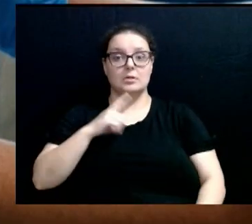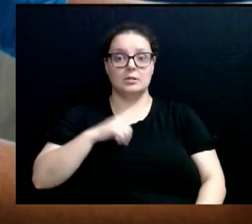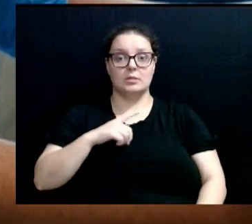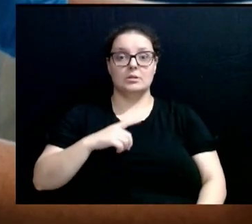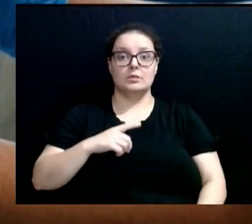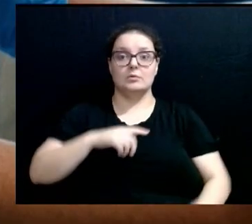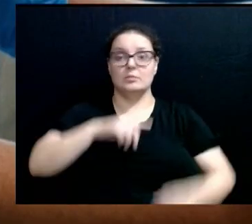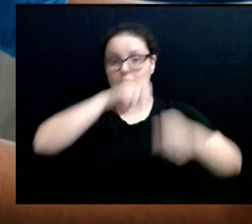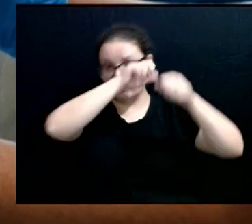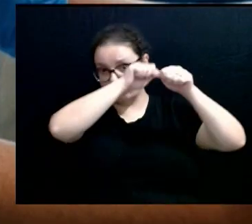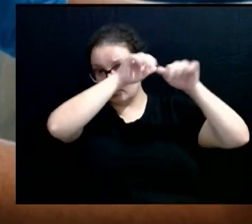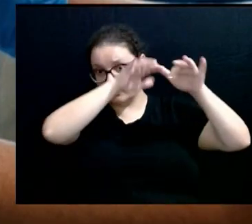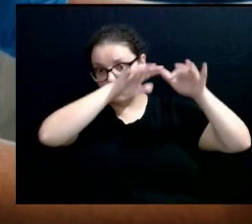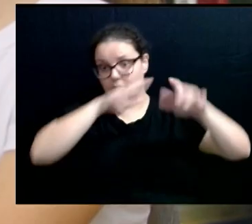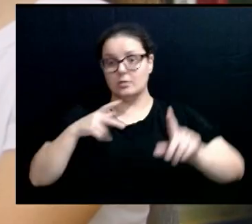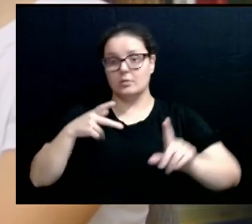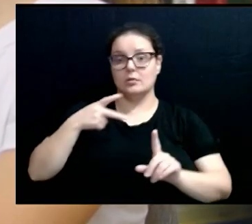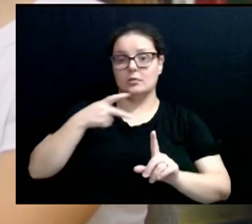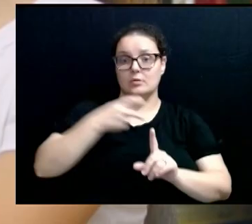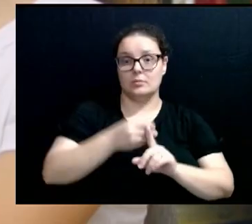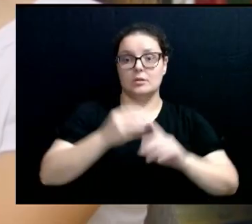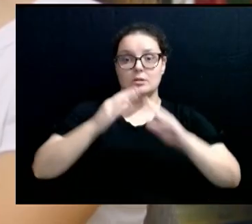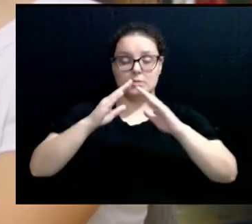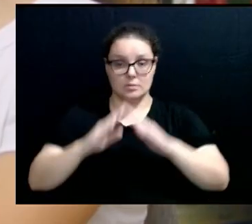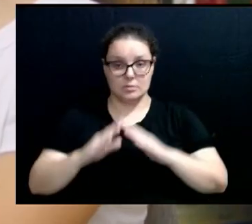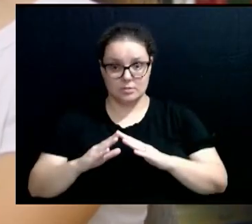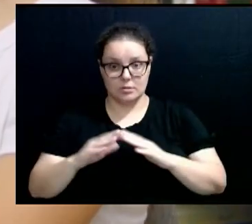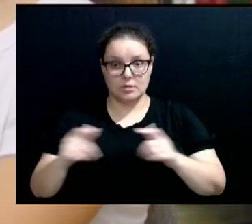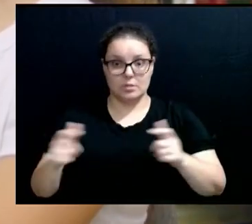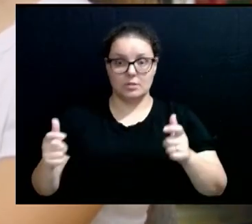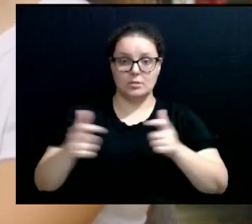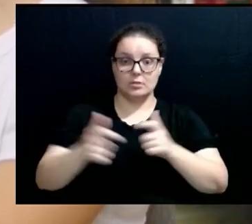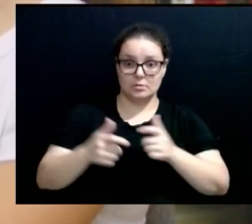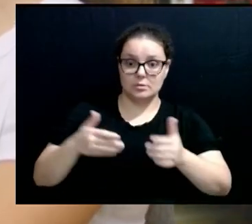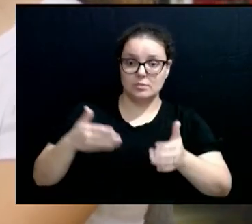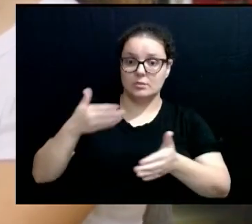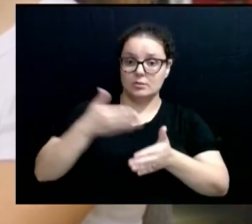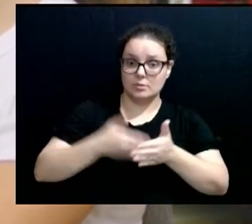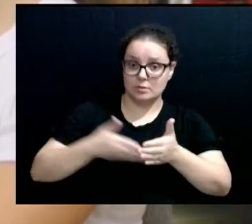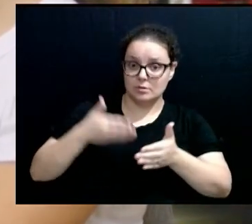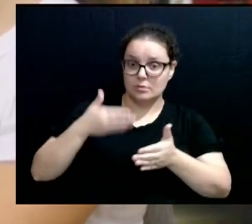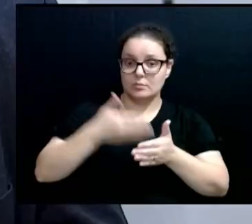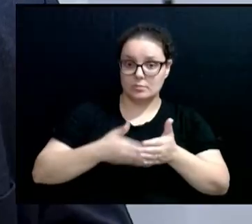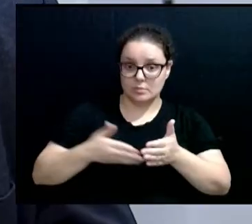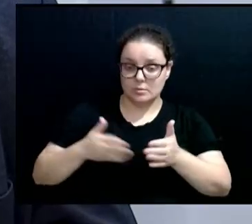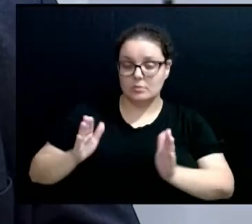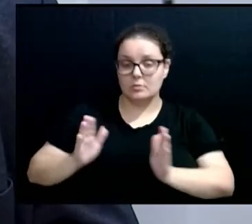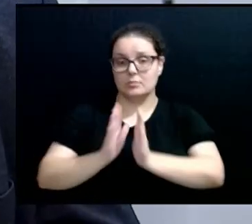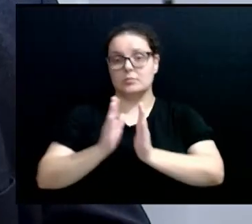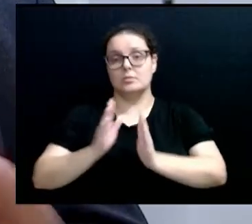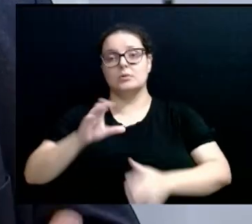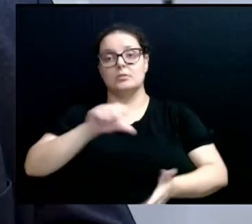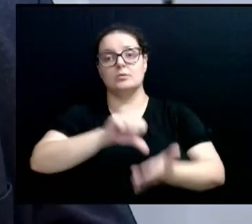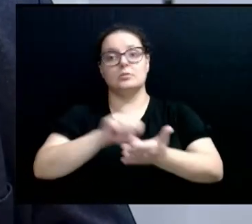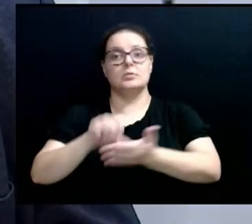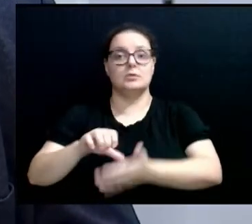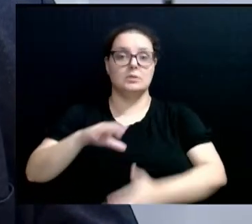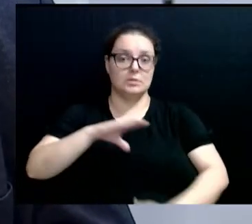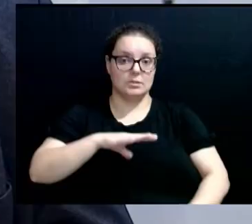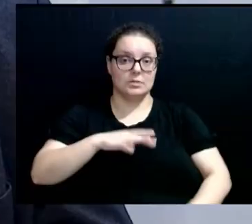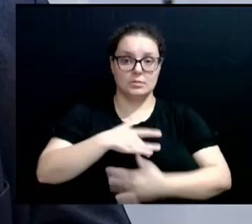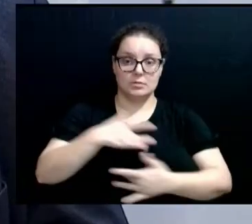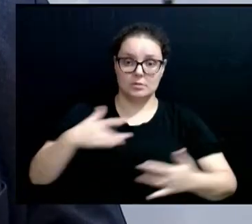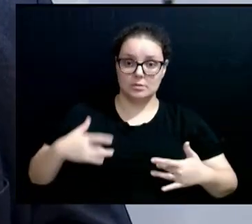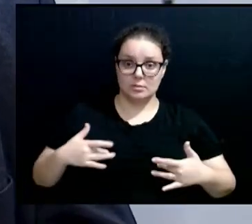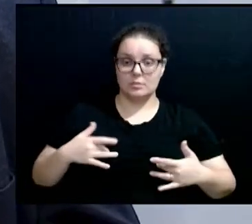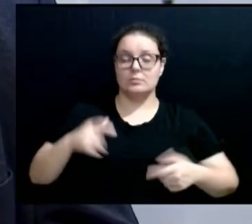ser vacinadas em casa, reduzindo barreiras enfrentadas em unidades de saúde. Pessoas com transtorno do espectro autista,